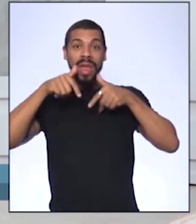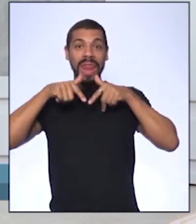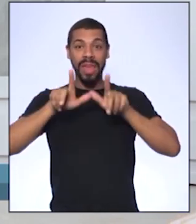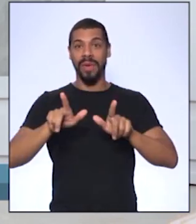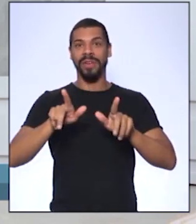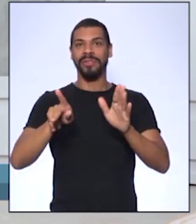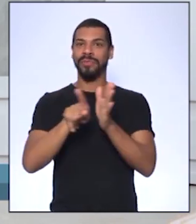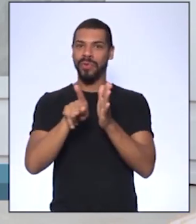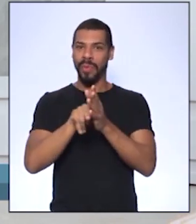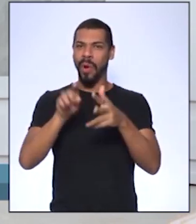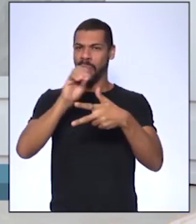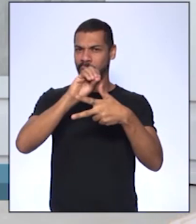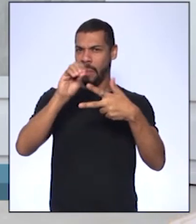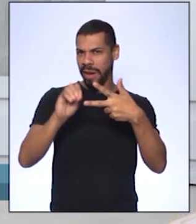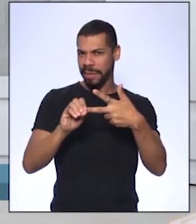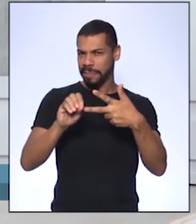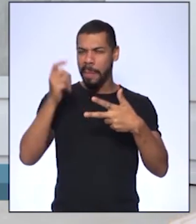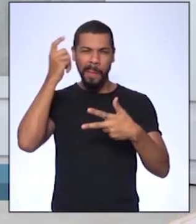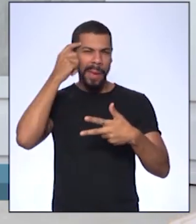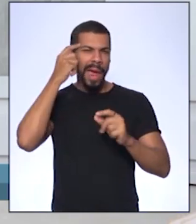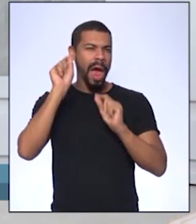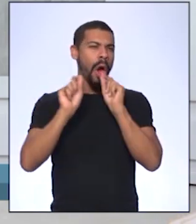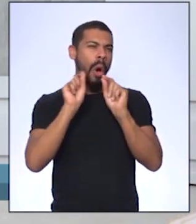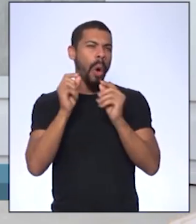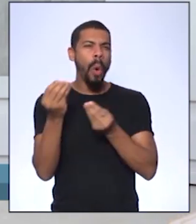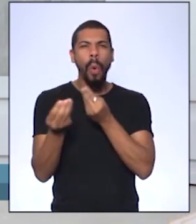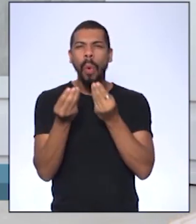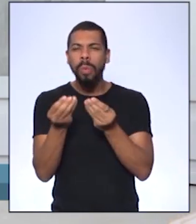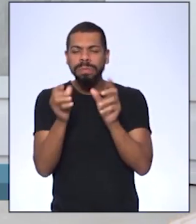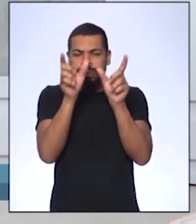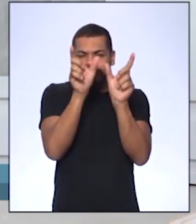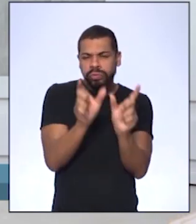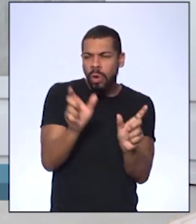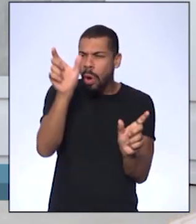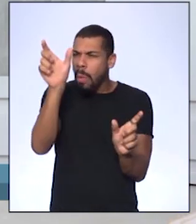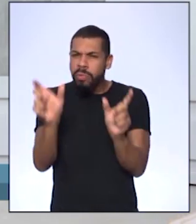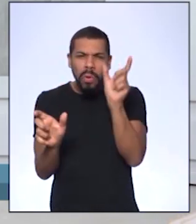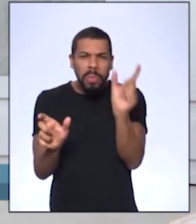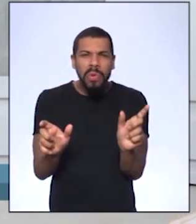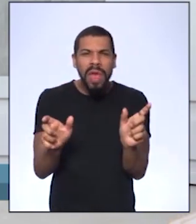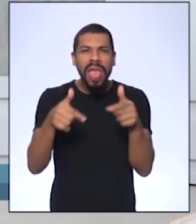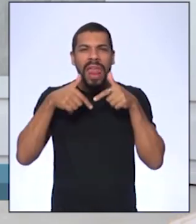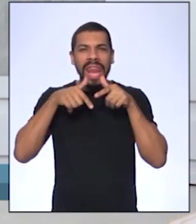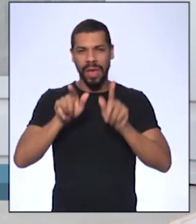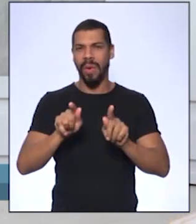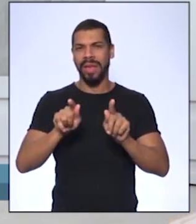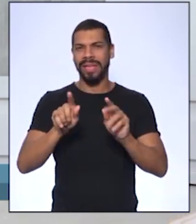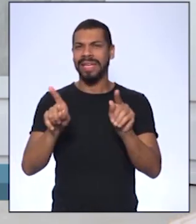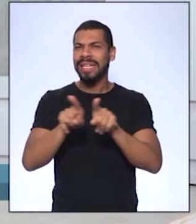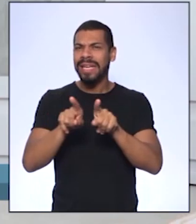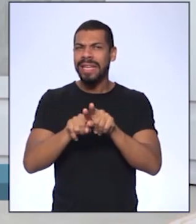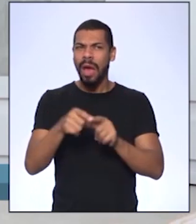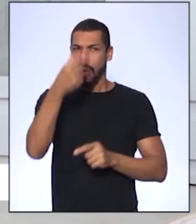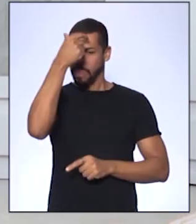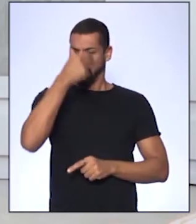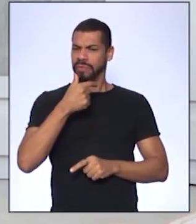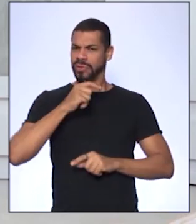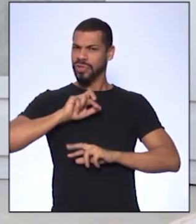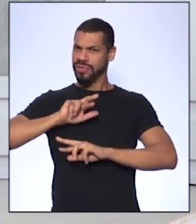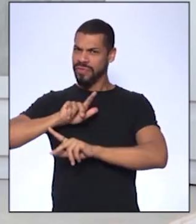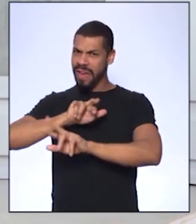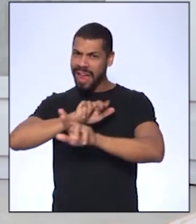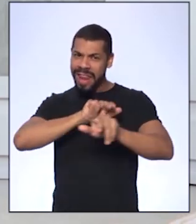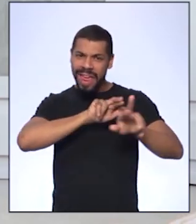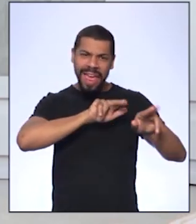Enem. Pensar um pouco nessa prova do Enem, pensar nesse formato de linguagens, é pensar numa prova que tem um perfil um pouco